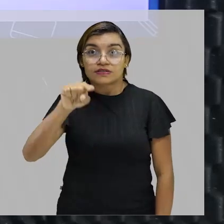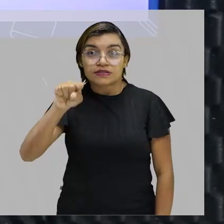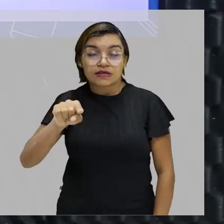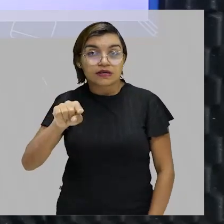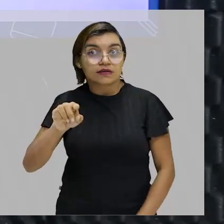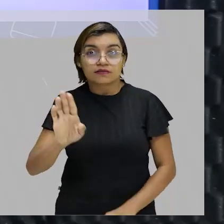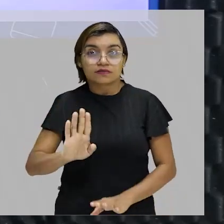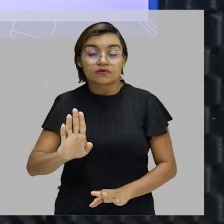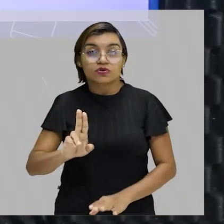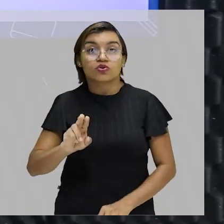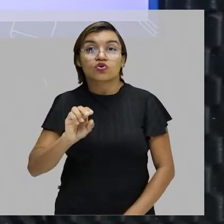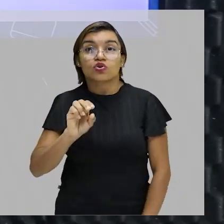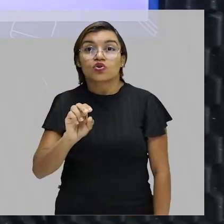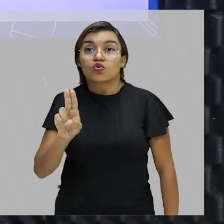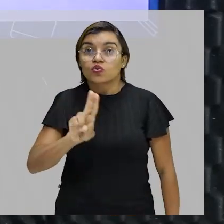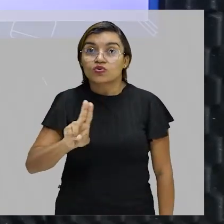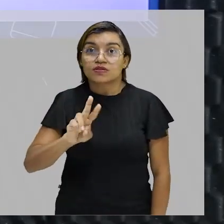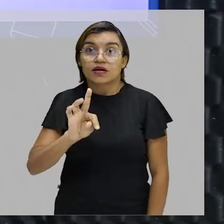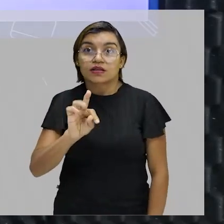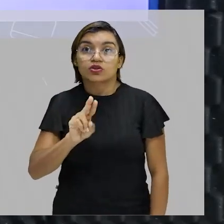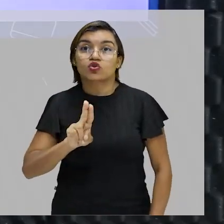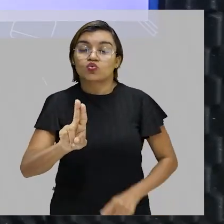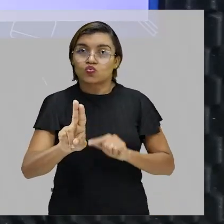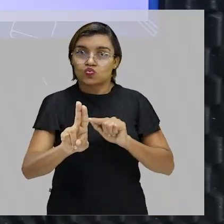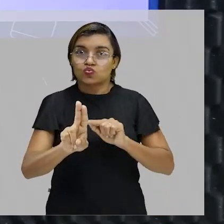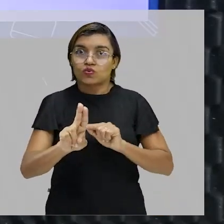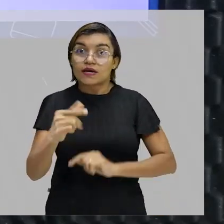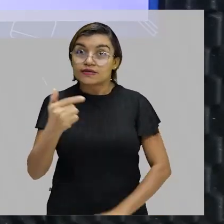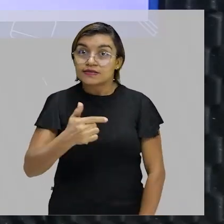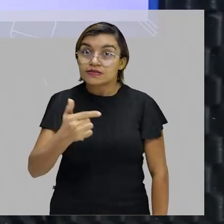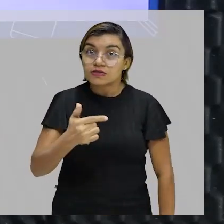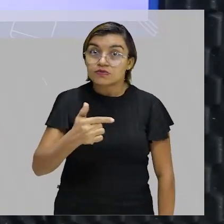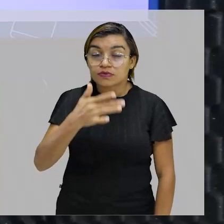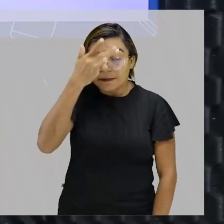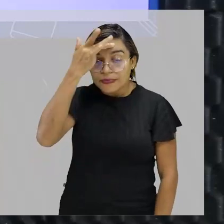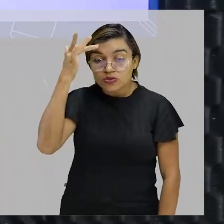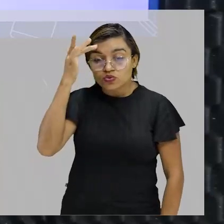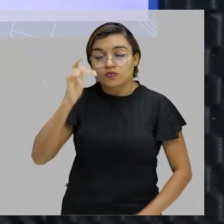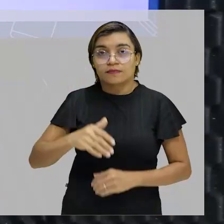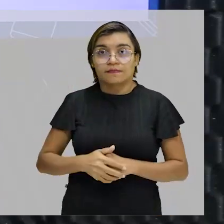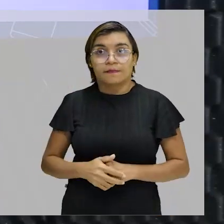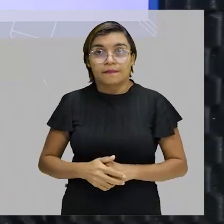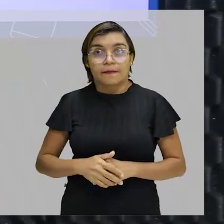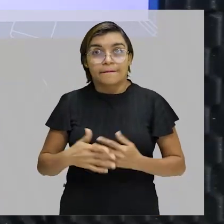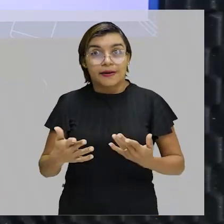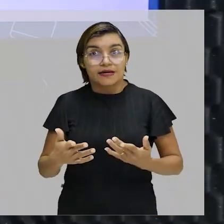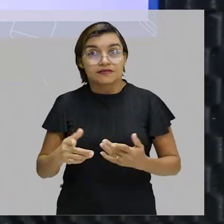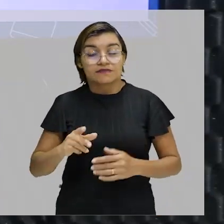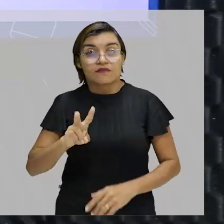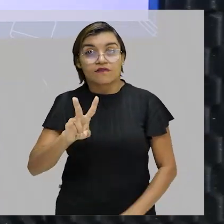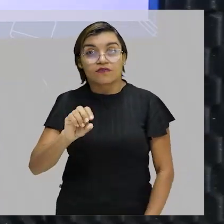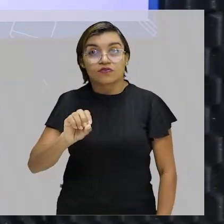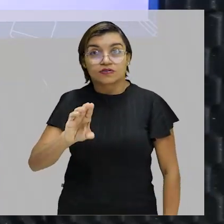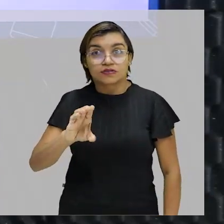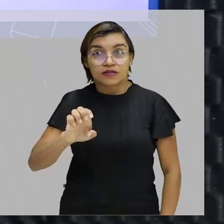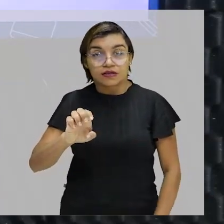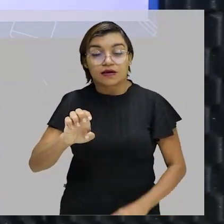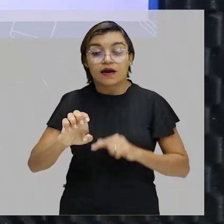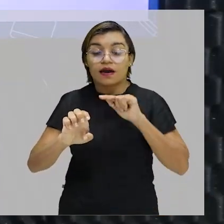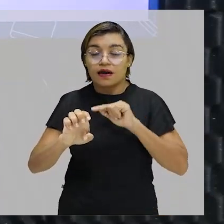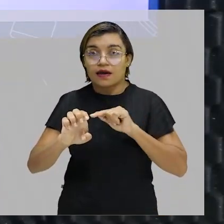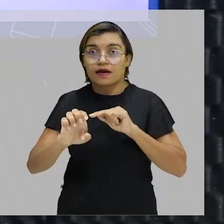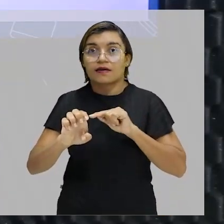sempre há intercorrência. O tu é segunda pessoa, mas como você, que é pronome de